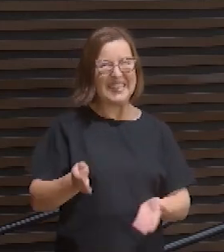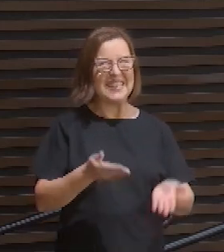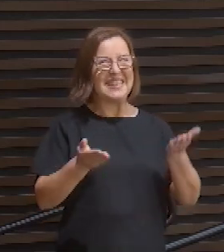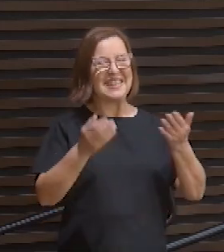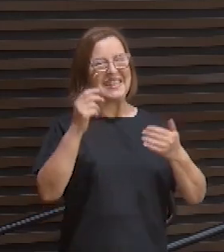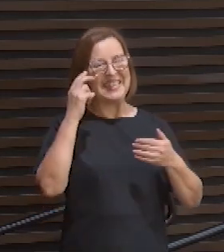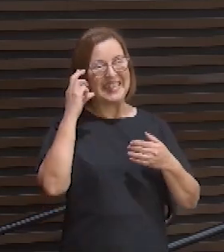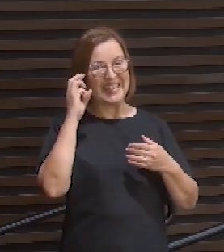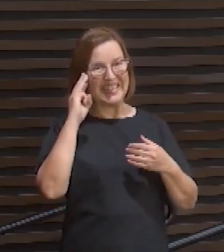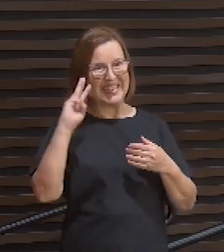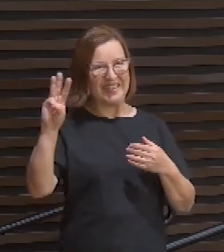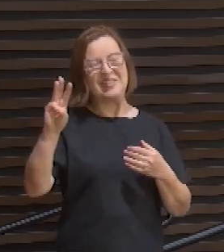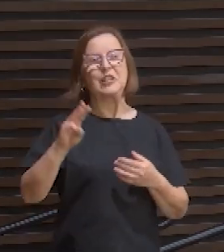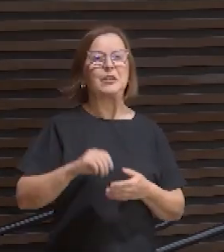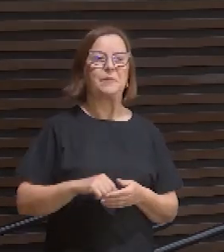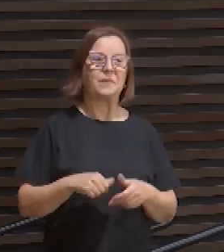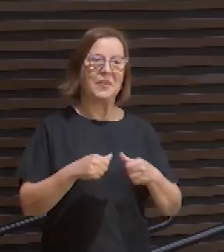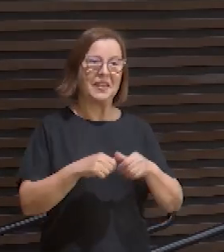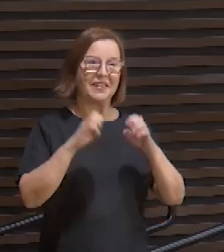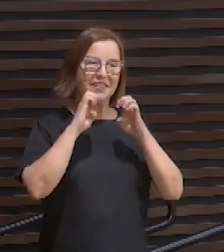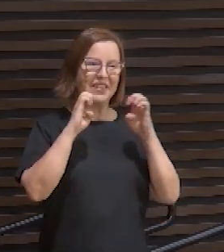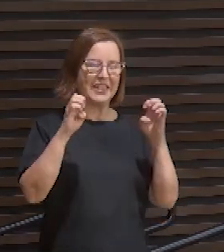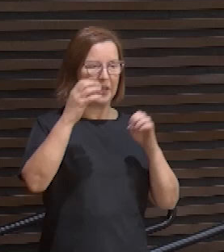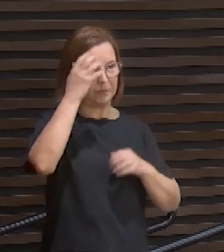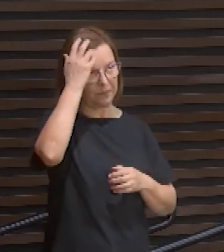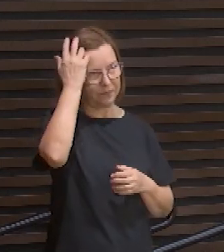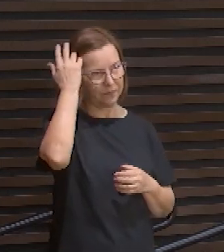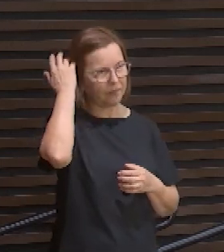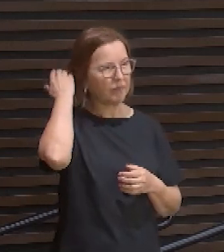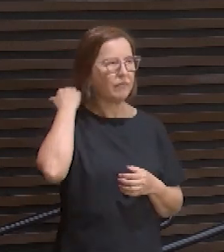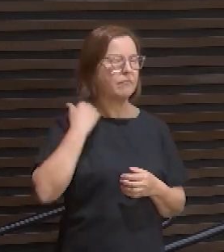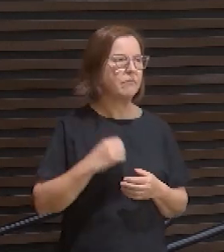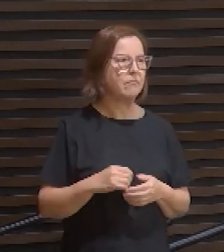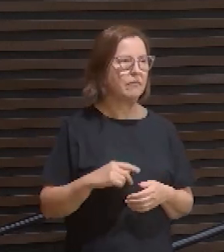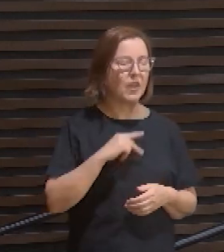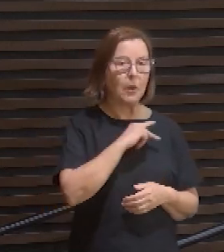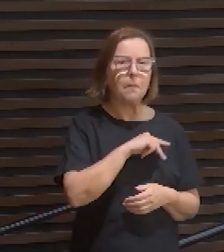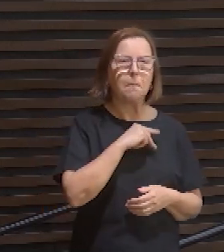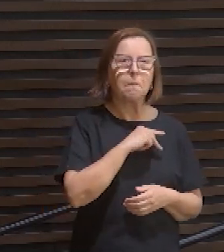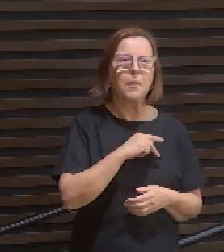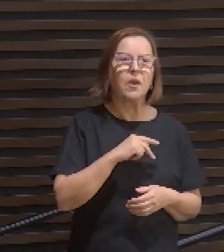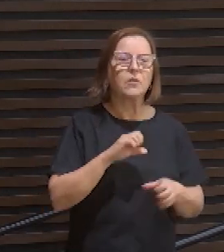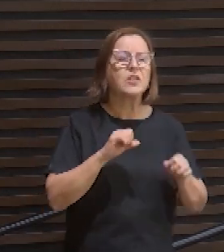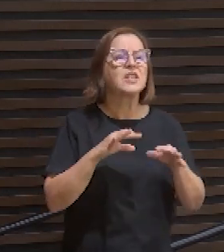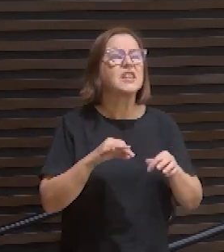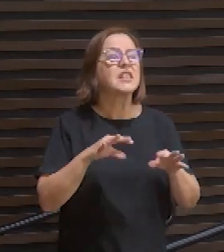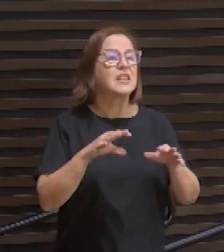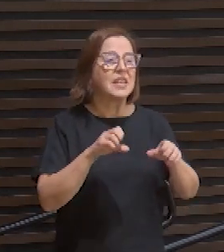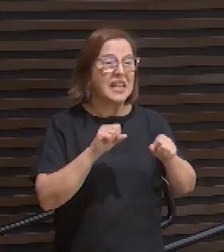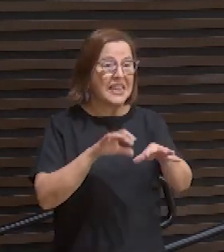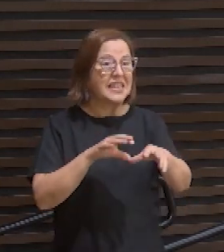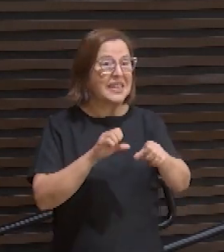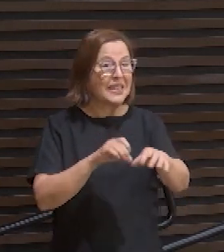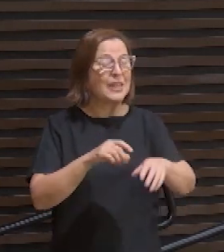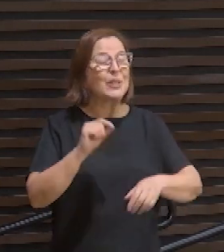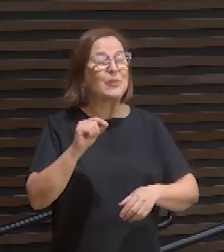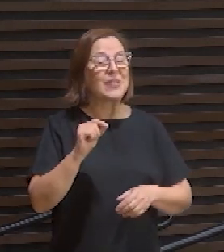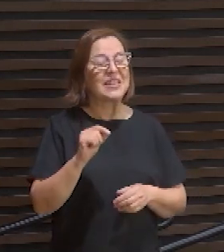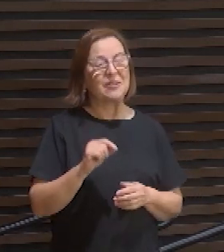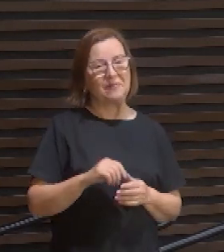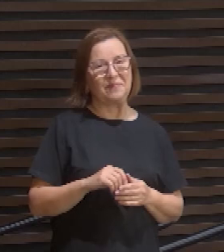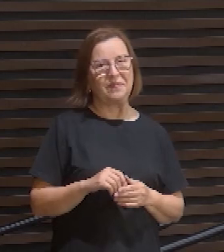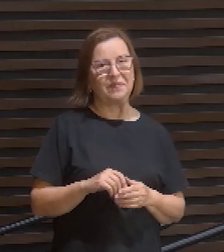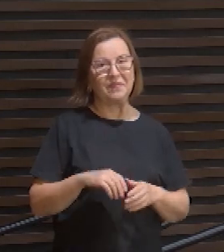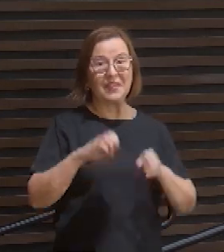Esse é o Evangelho. Qual é o resumo do que Paulo está ensinando aqui para nós? O Evangelho não